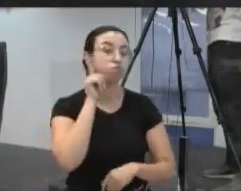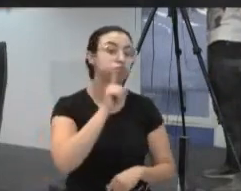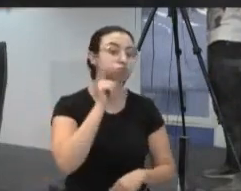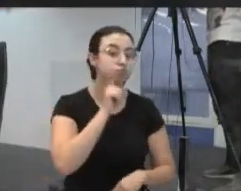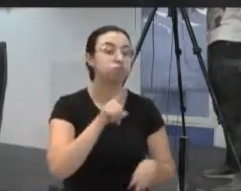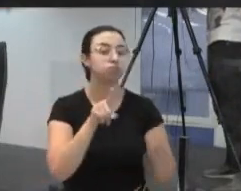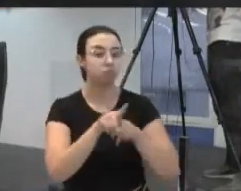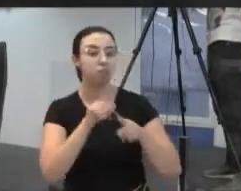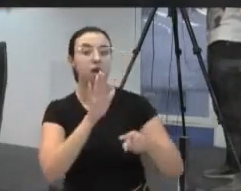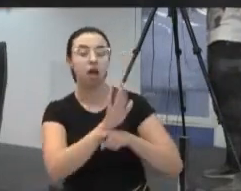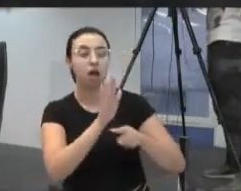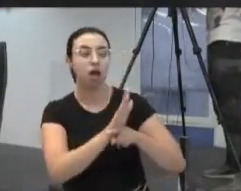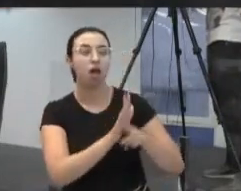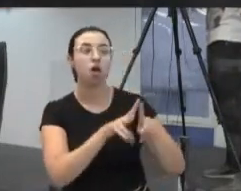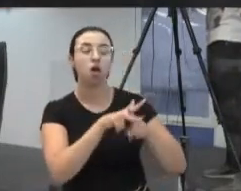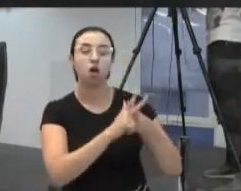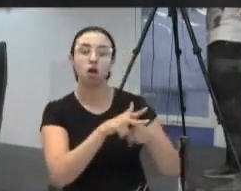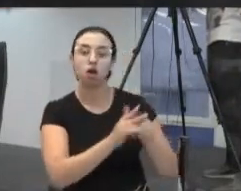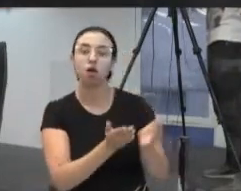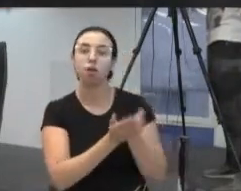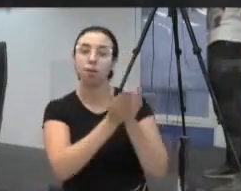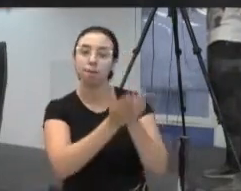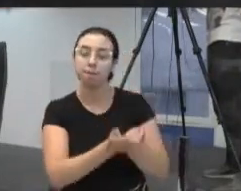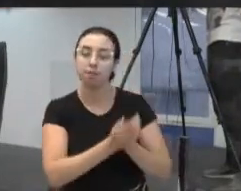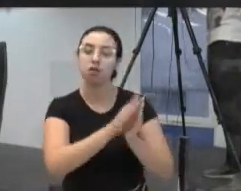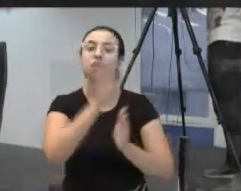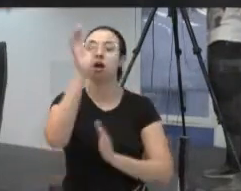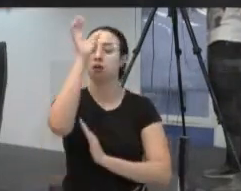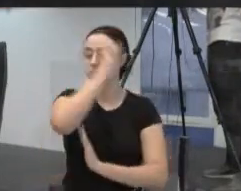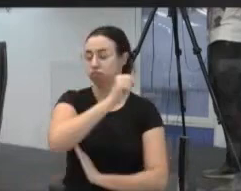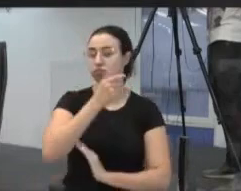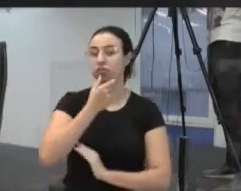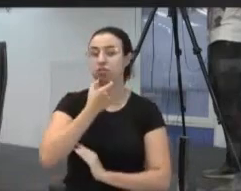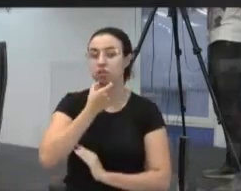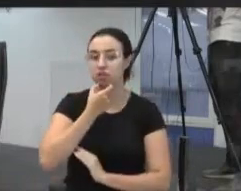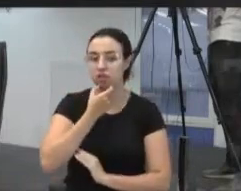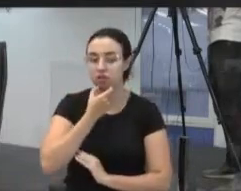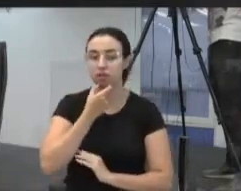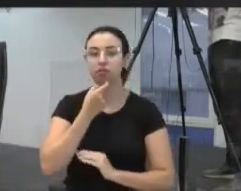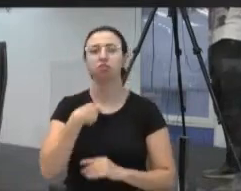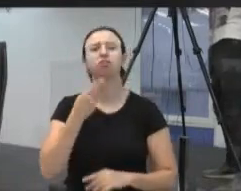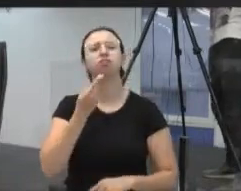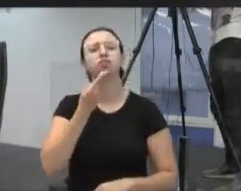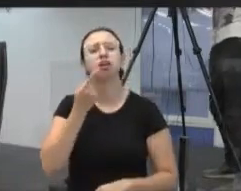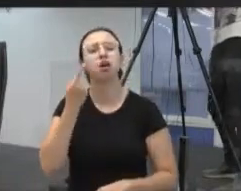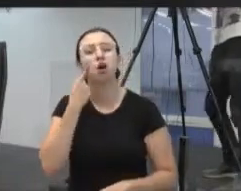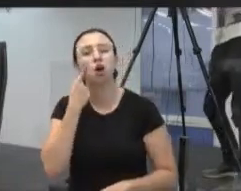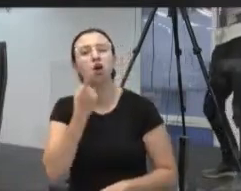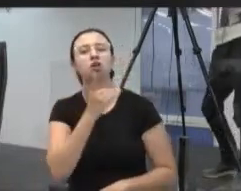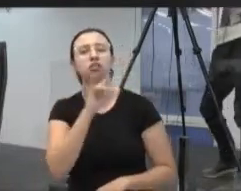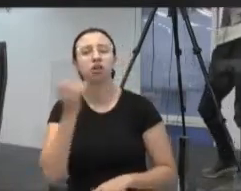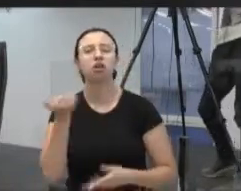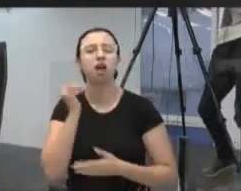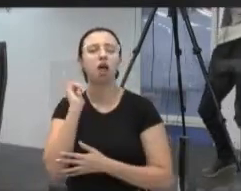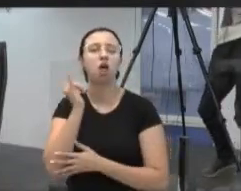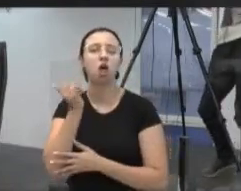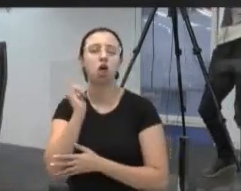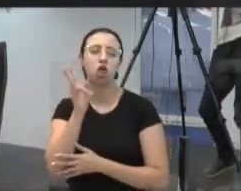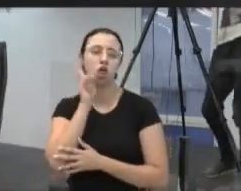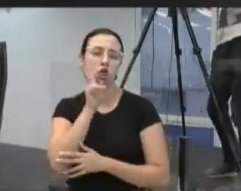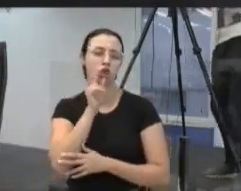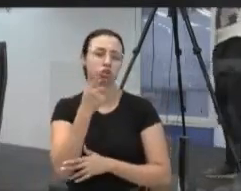lá, ele arruma barco. E ele aprendeu a falar inglês, e ele aprendeu, e eu falei com ele que um dia eu quero contar a história dele. Ele é